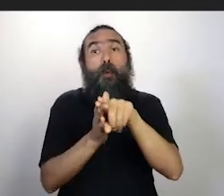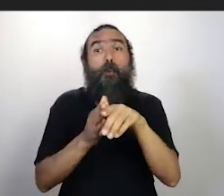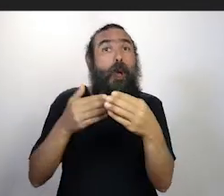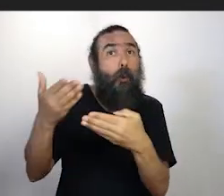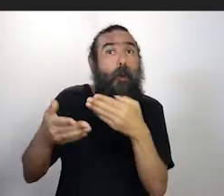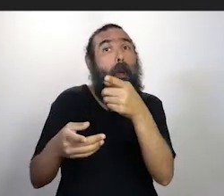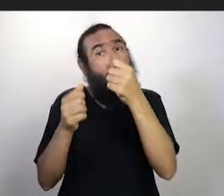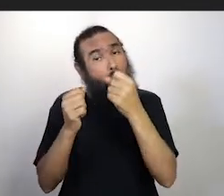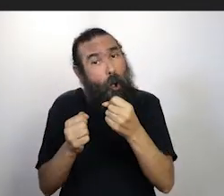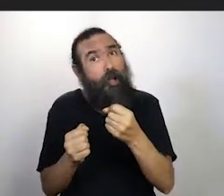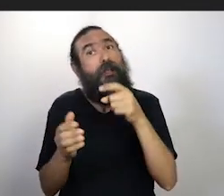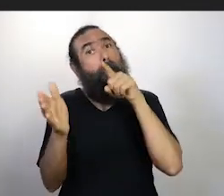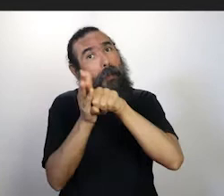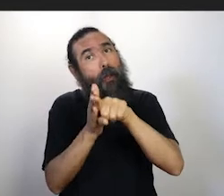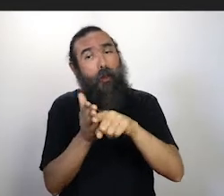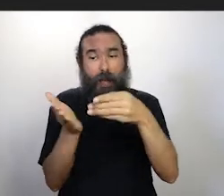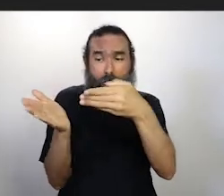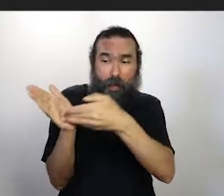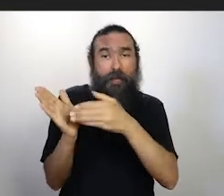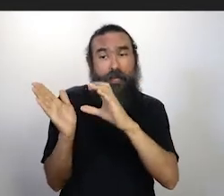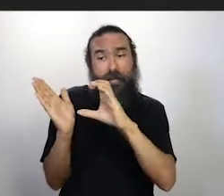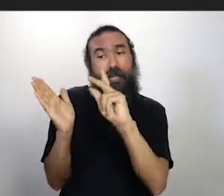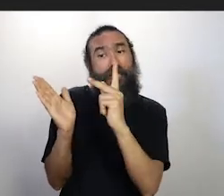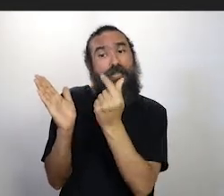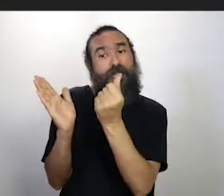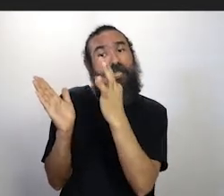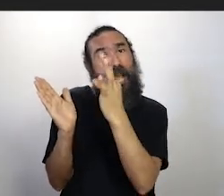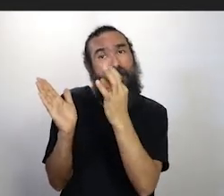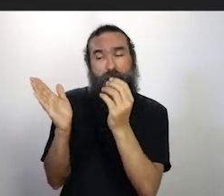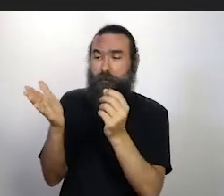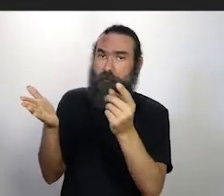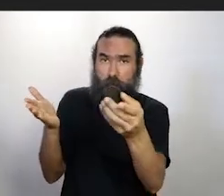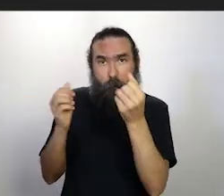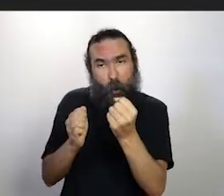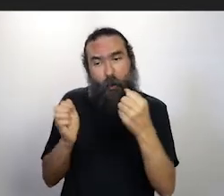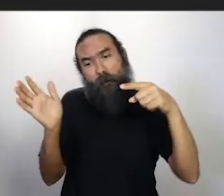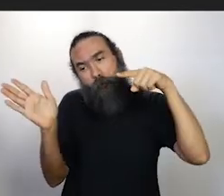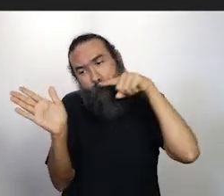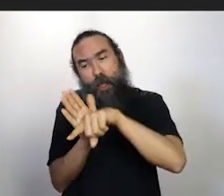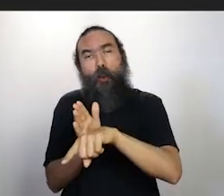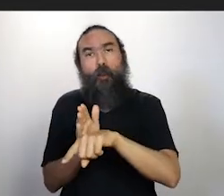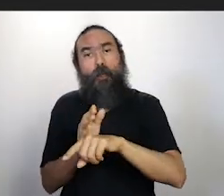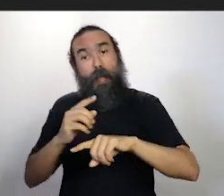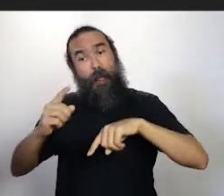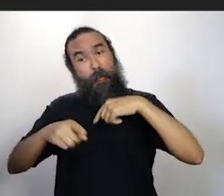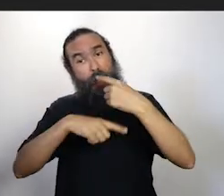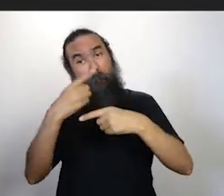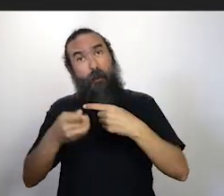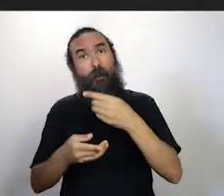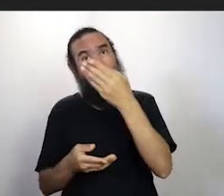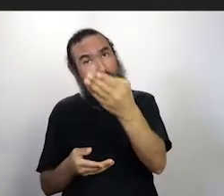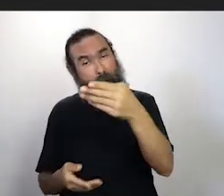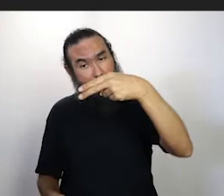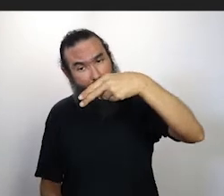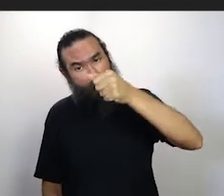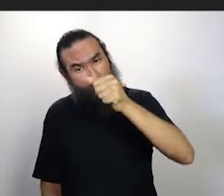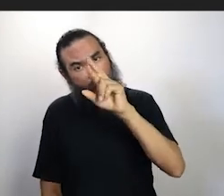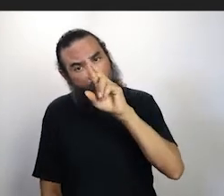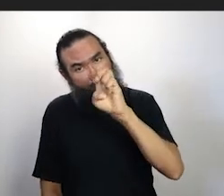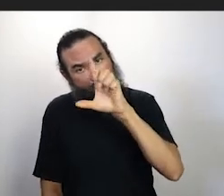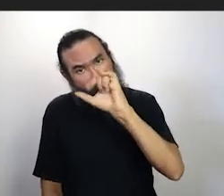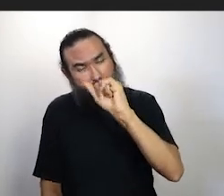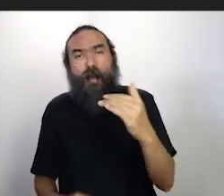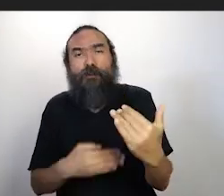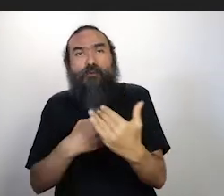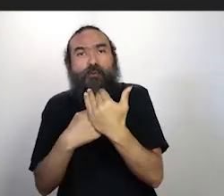utilizar o chat, tá, para qualquer comentário, para alguma pergunta. E depois a Narelle também vai estar auxiliando,